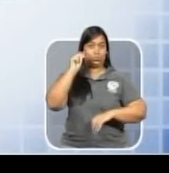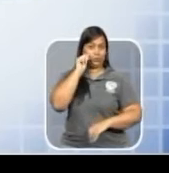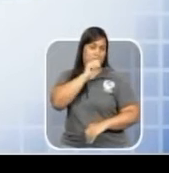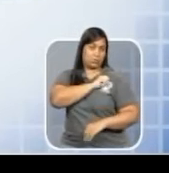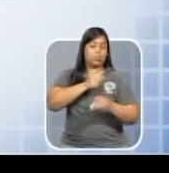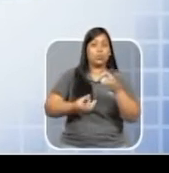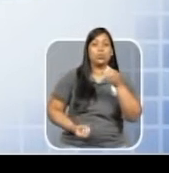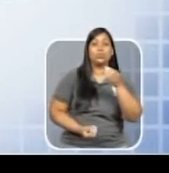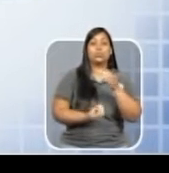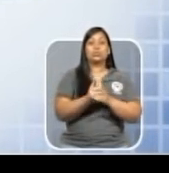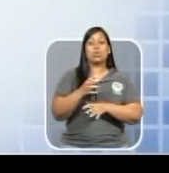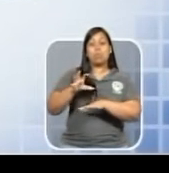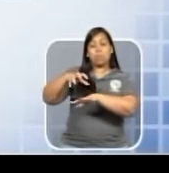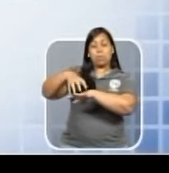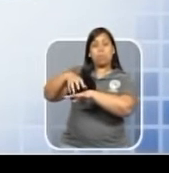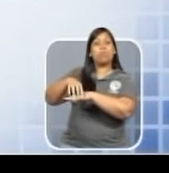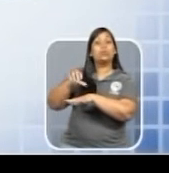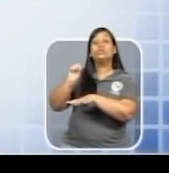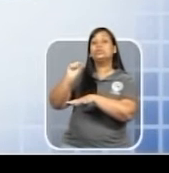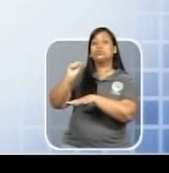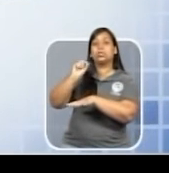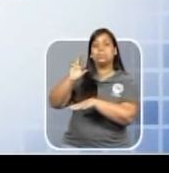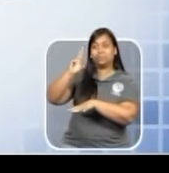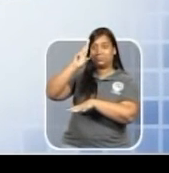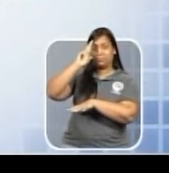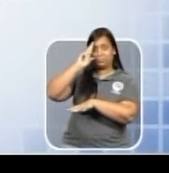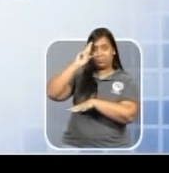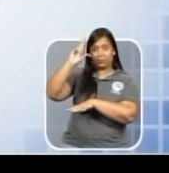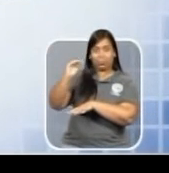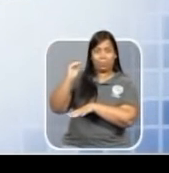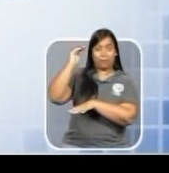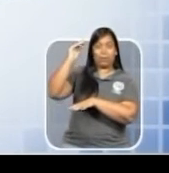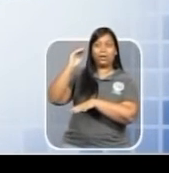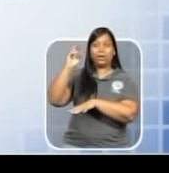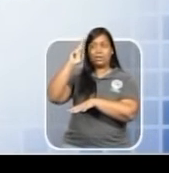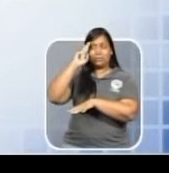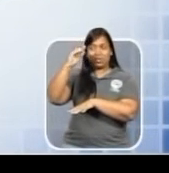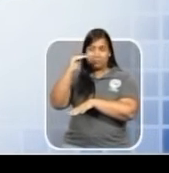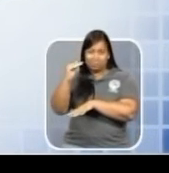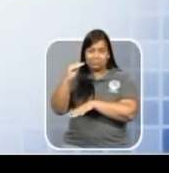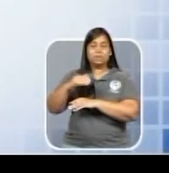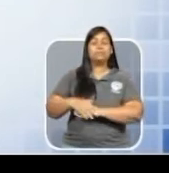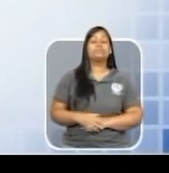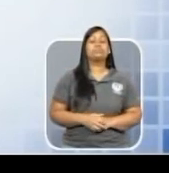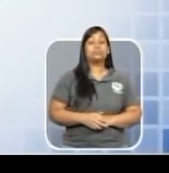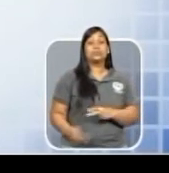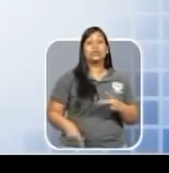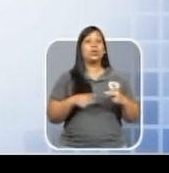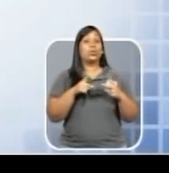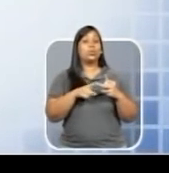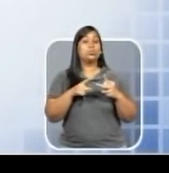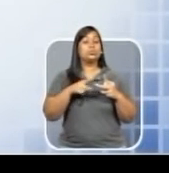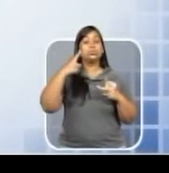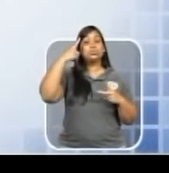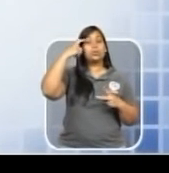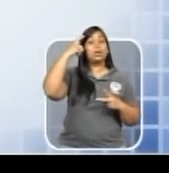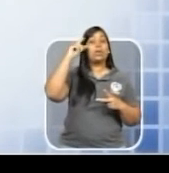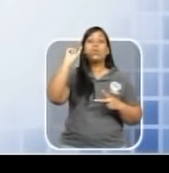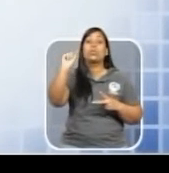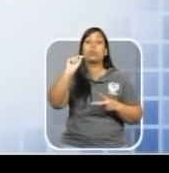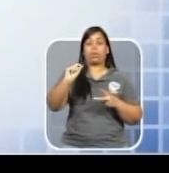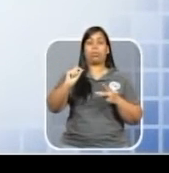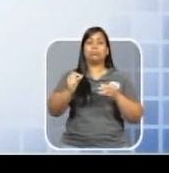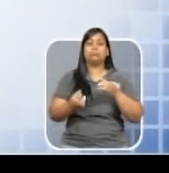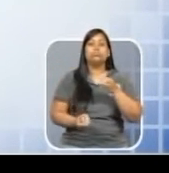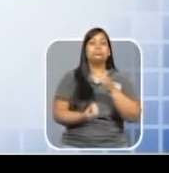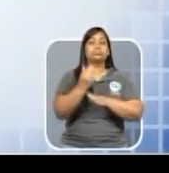a criação dos postos de comandante e subcomandante. O segundo cria cargo de